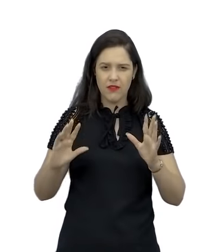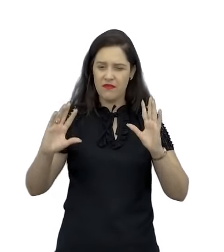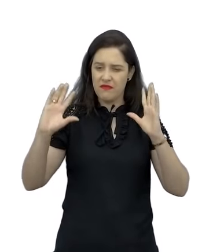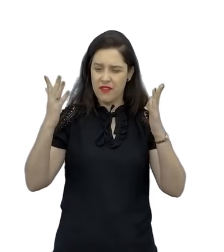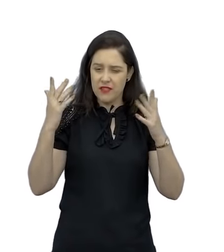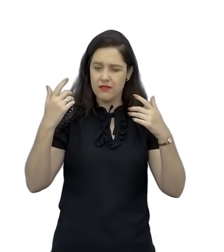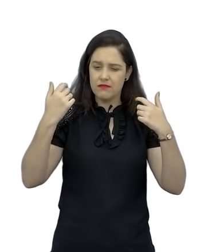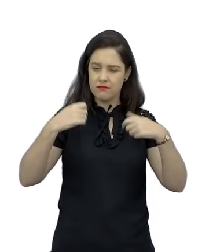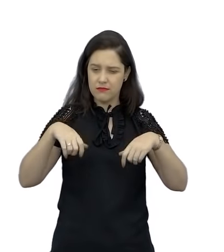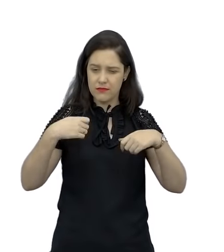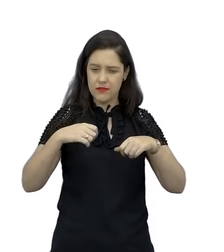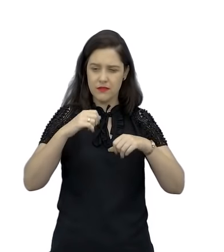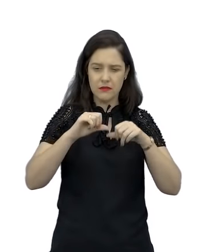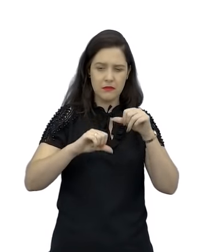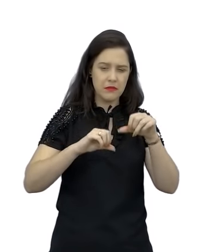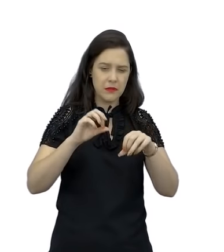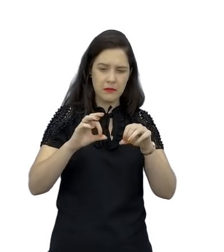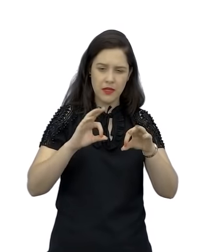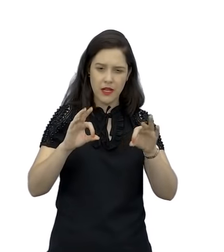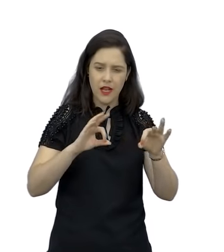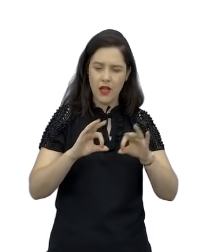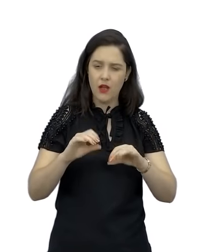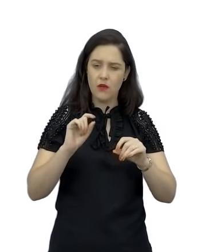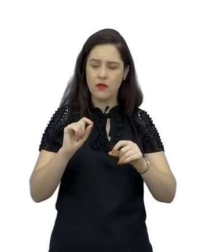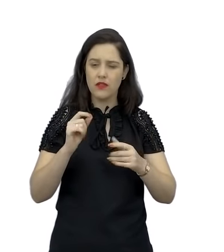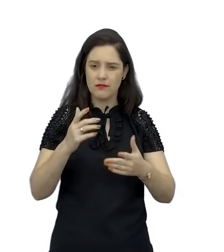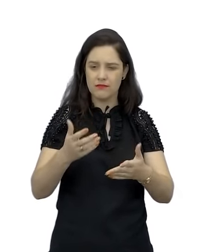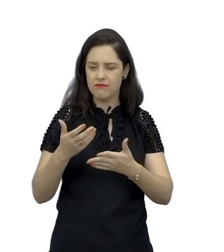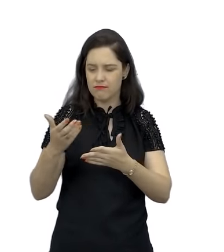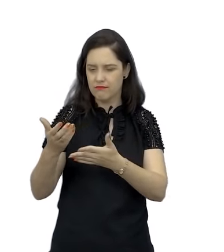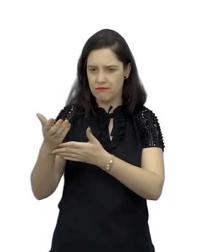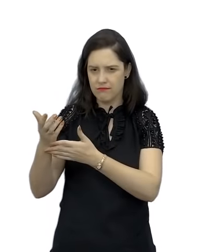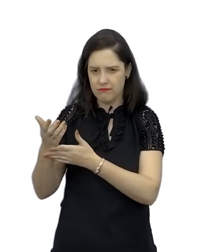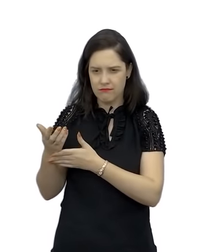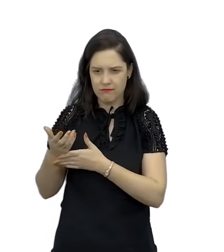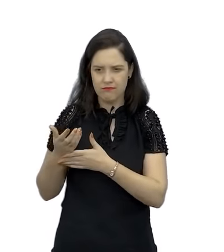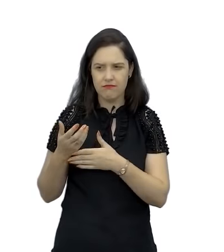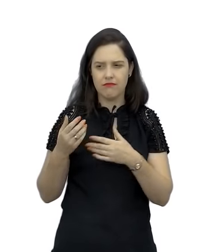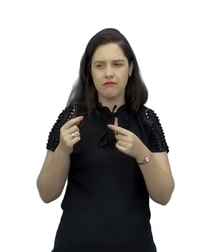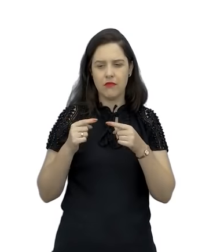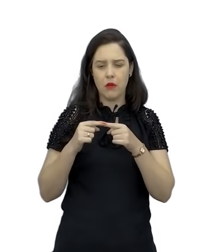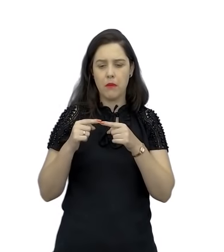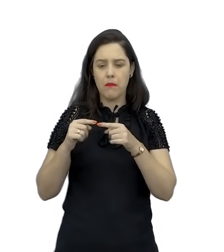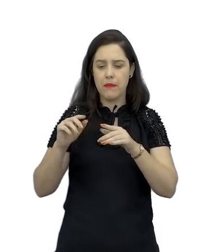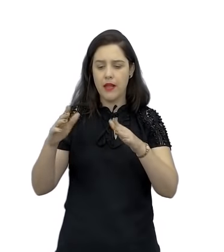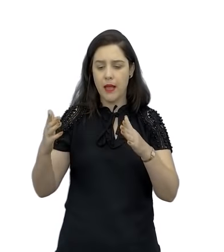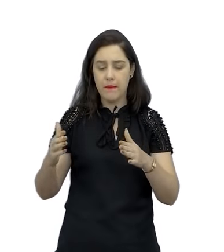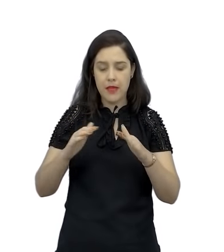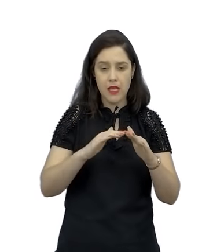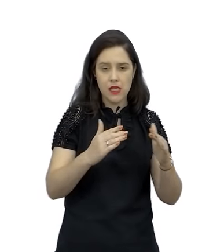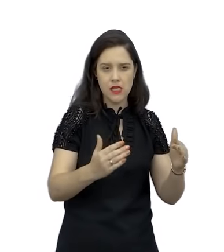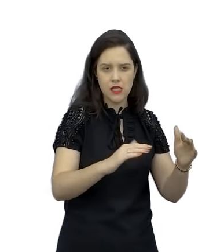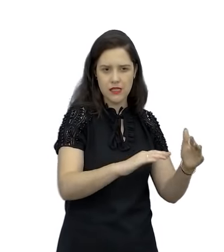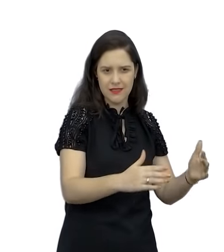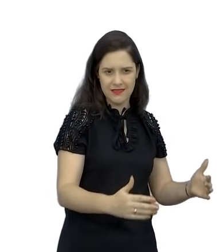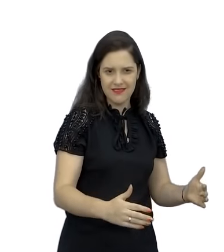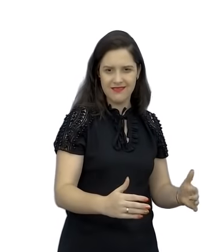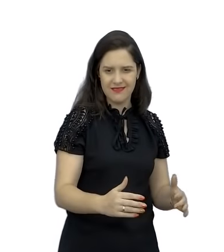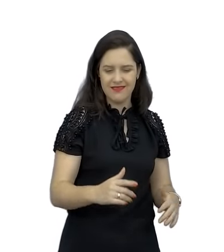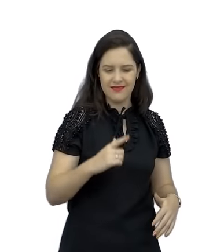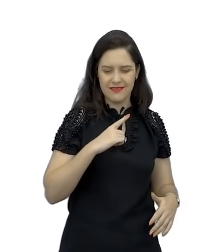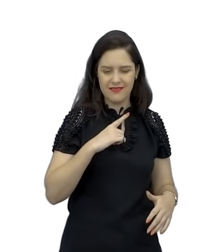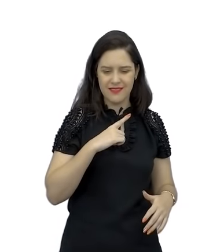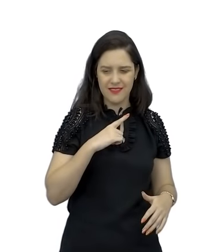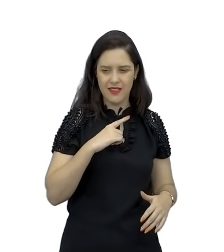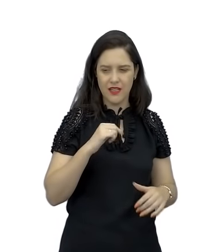ela precisa preparar a recepção de forma que cada mesa haja somente convidados de uma